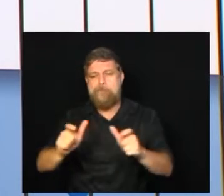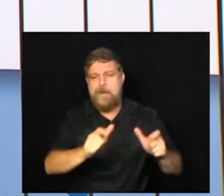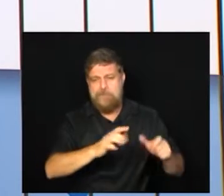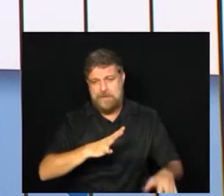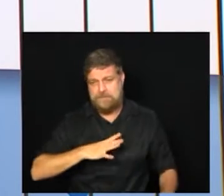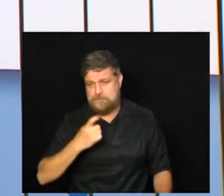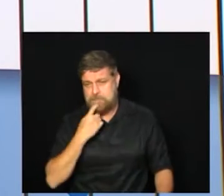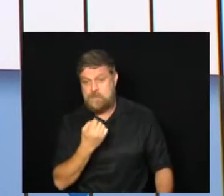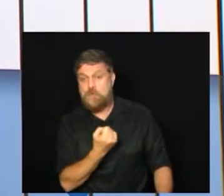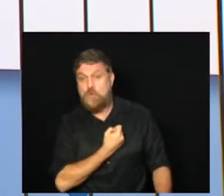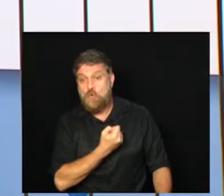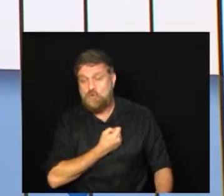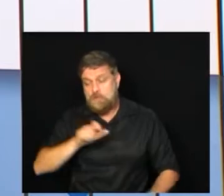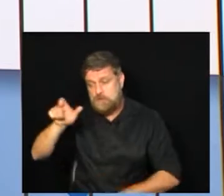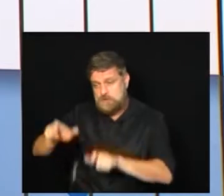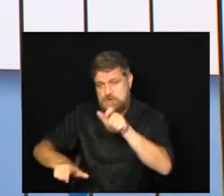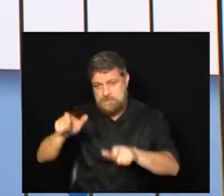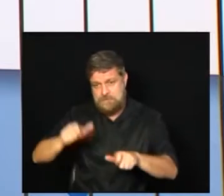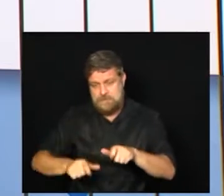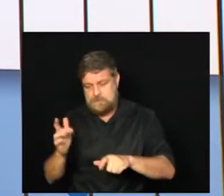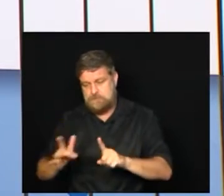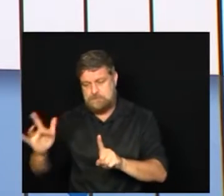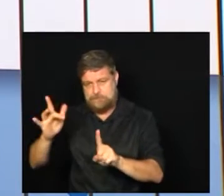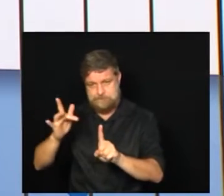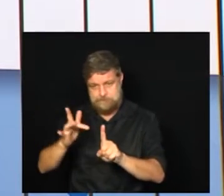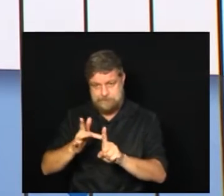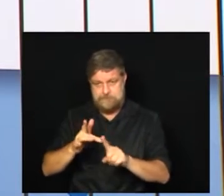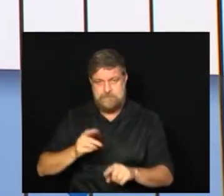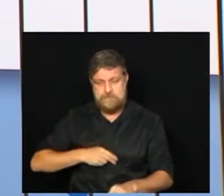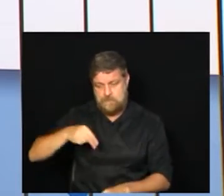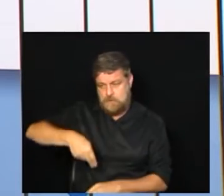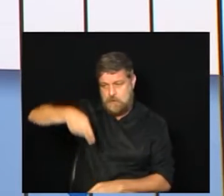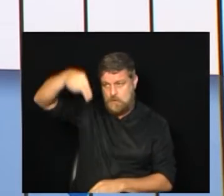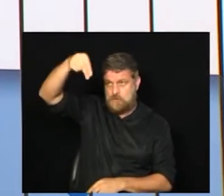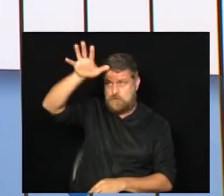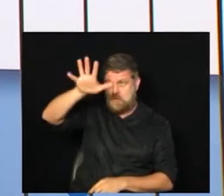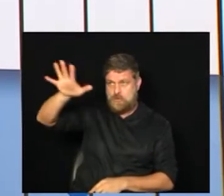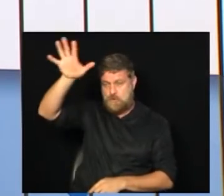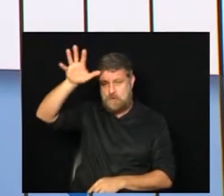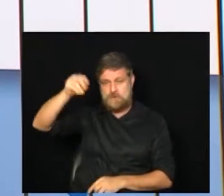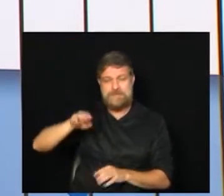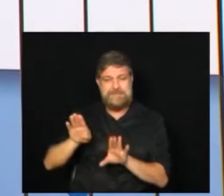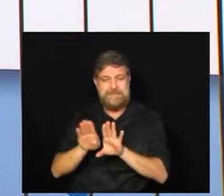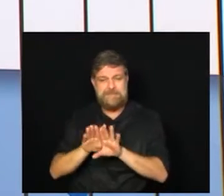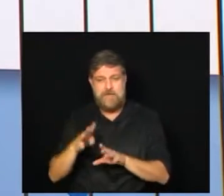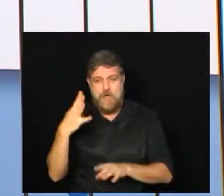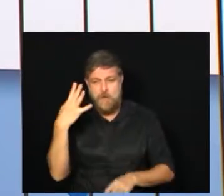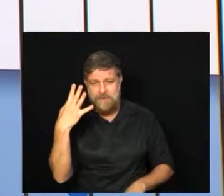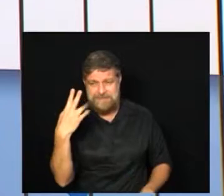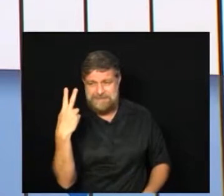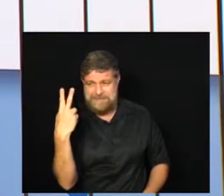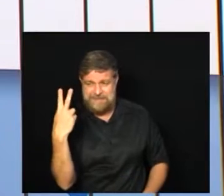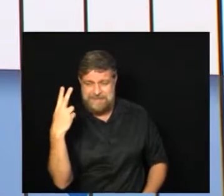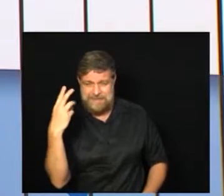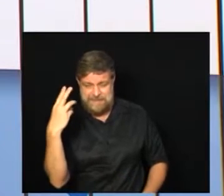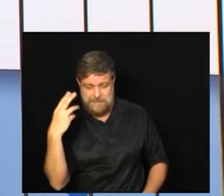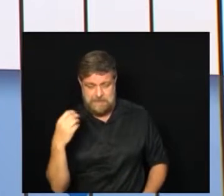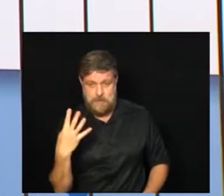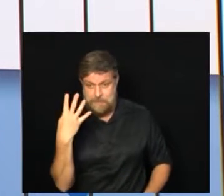com 456, a Norte e Noroeste tem, respectivamente, 438 e